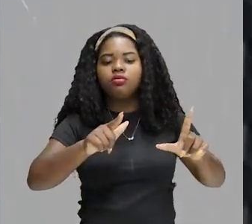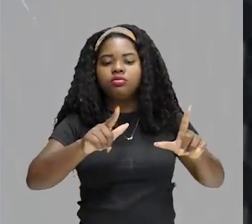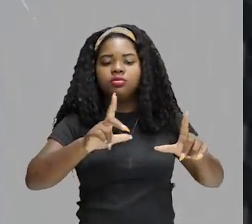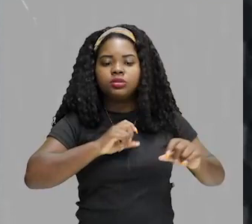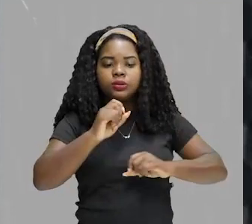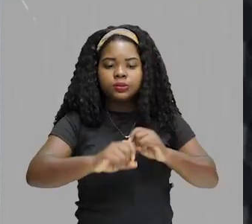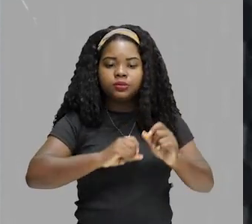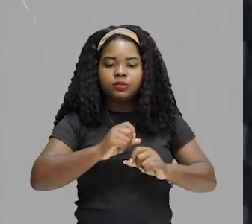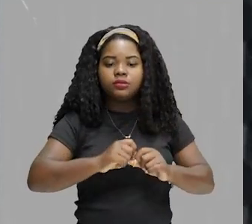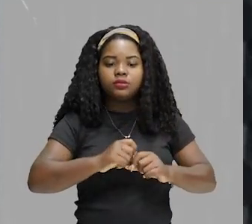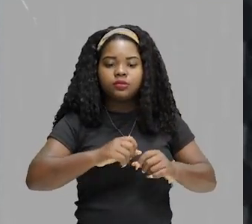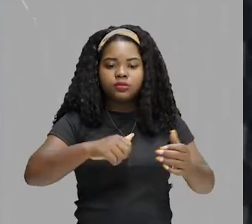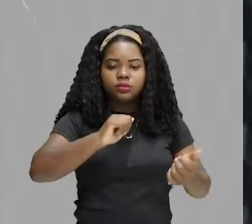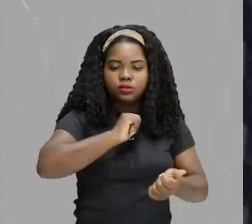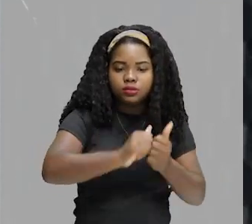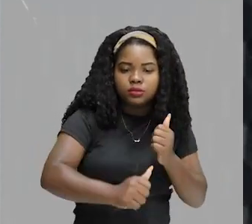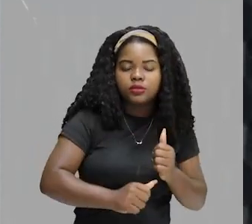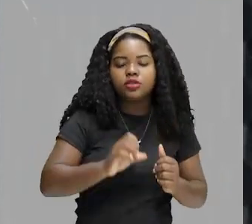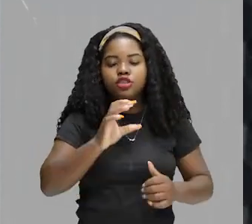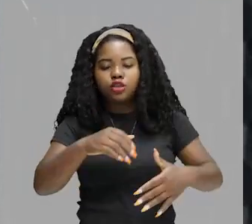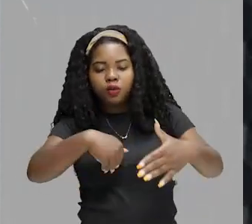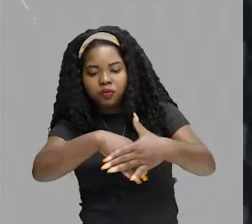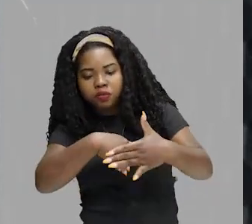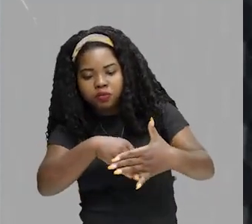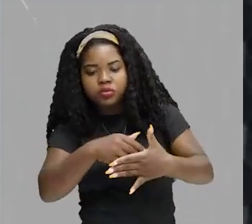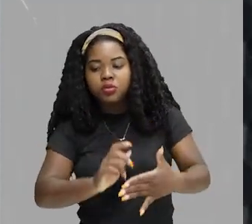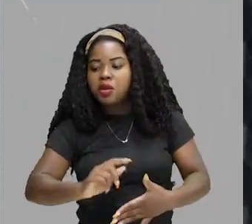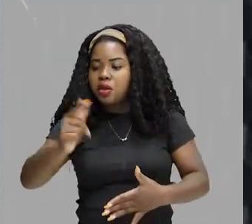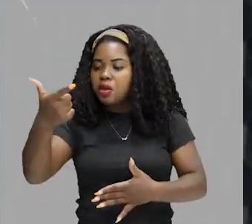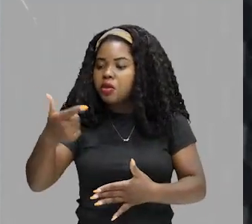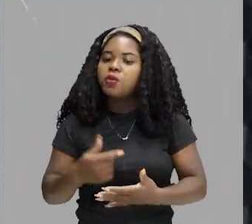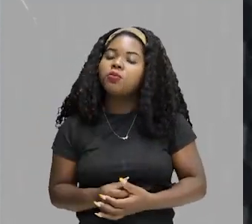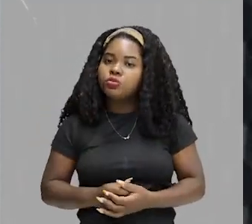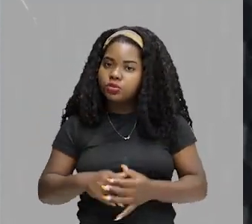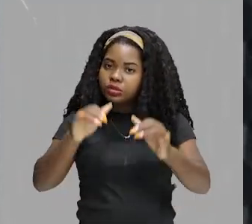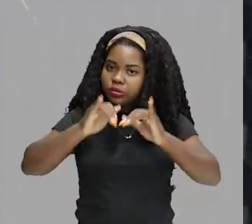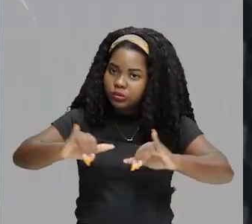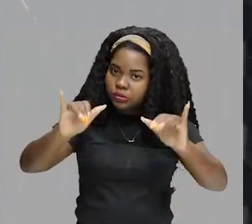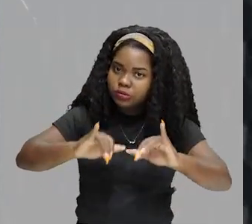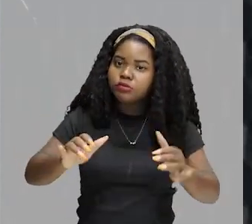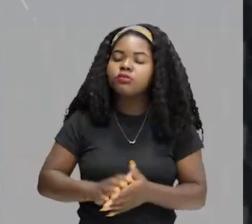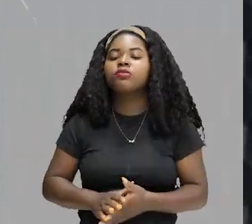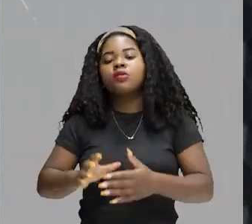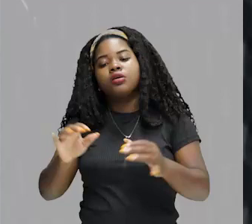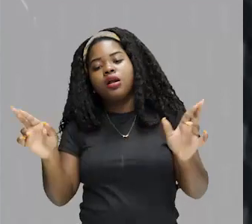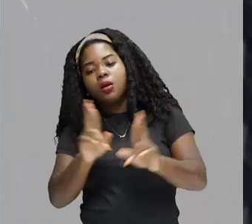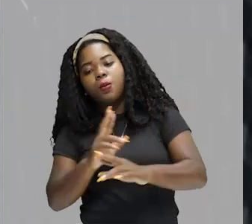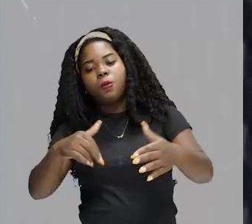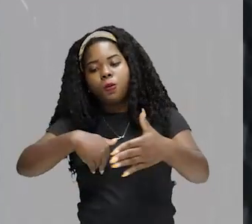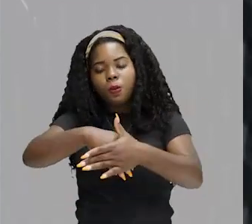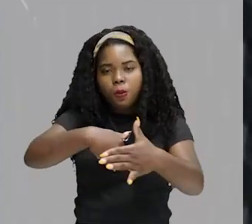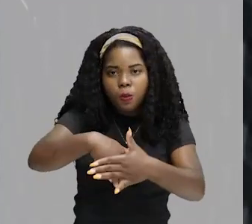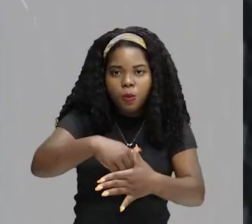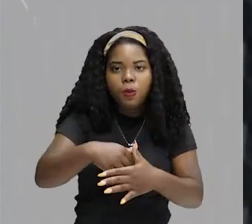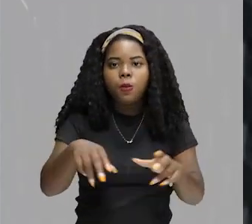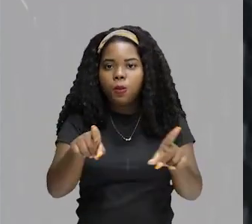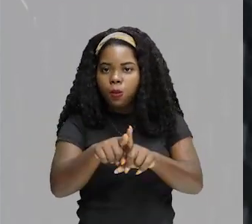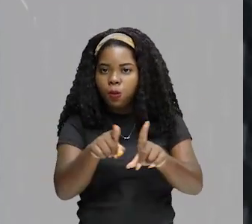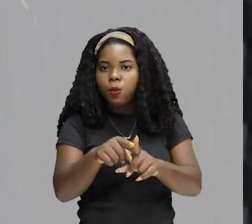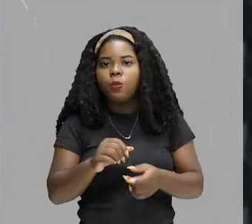esportivo falando de futebol. Entre qualquer outro programa, quando entra dando uma notícia esportiva, são notícias relacionadas ao futebol.